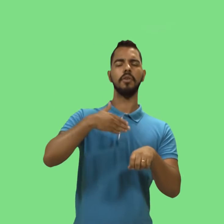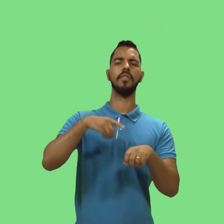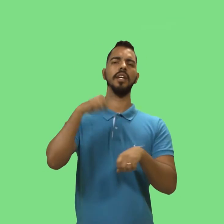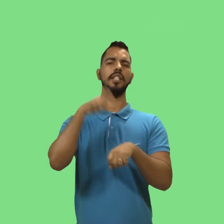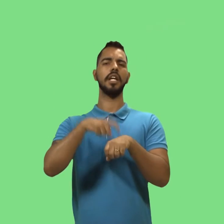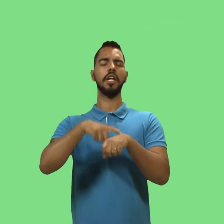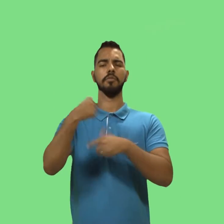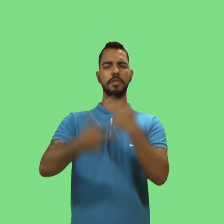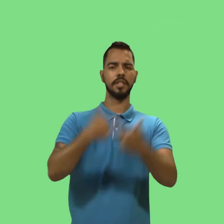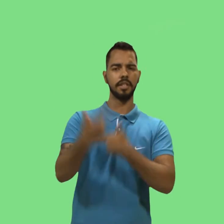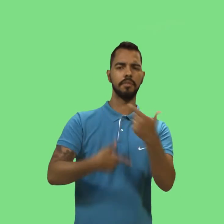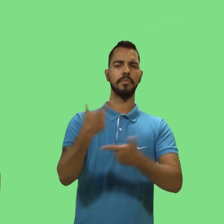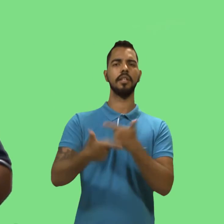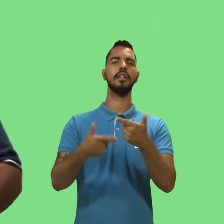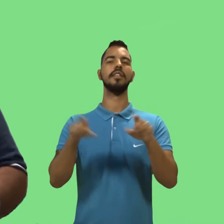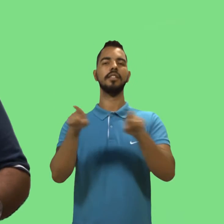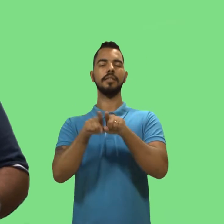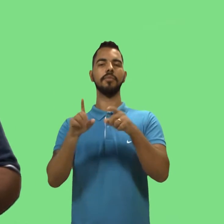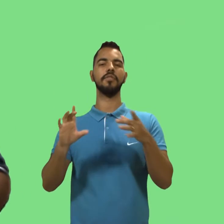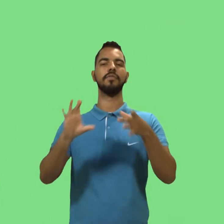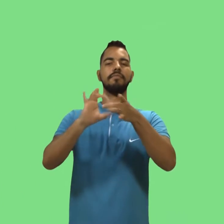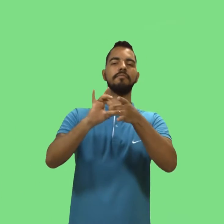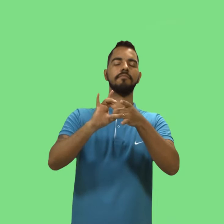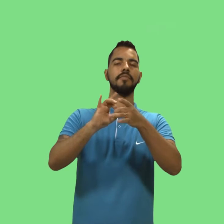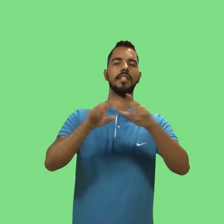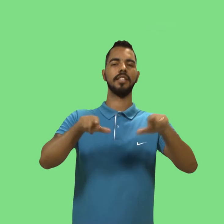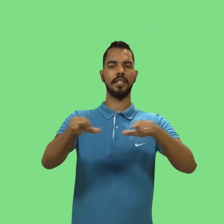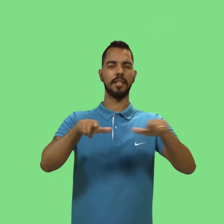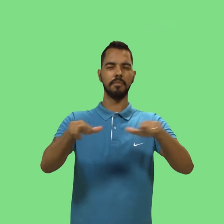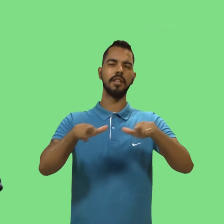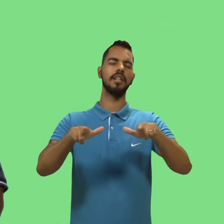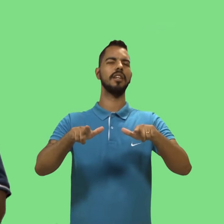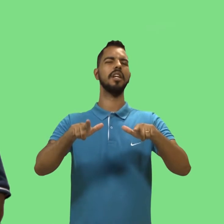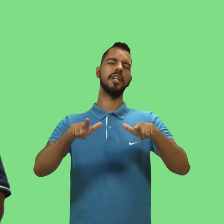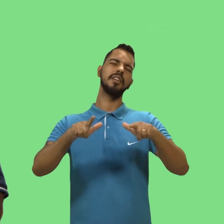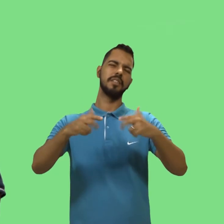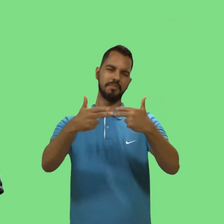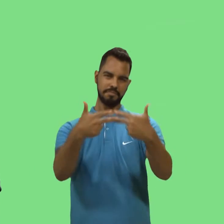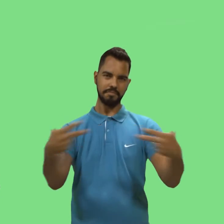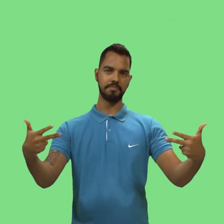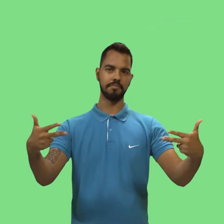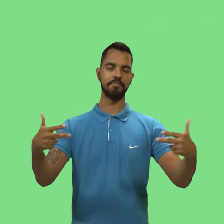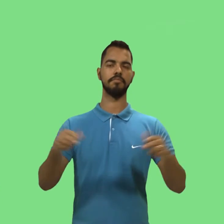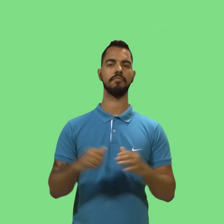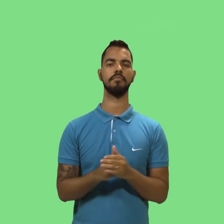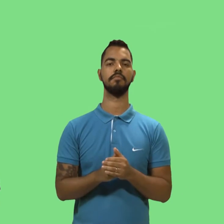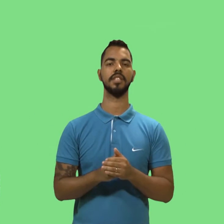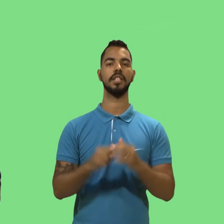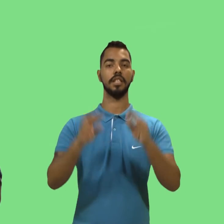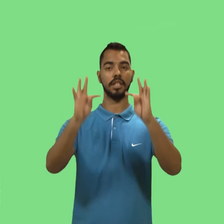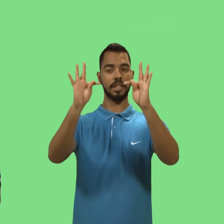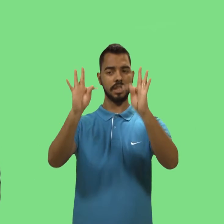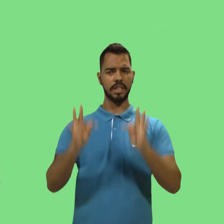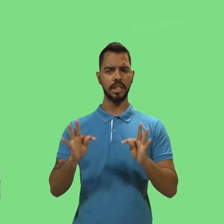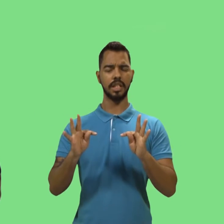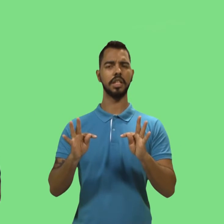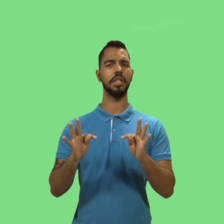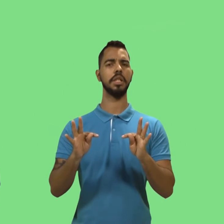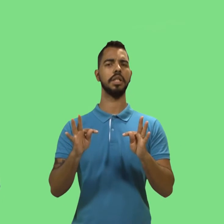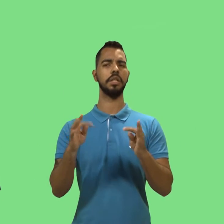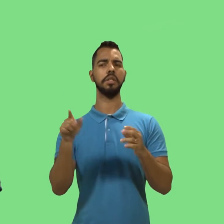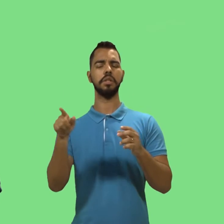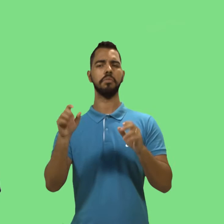vínculo empregatício, entre outras coisas. Mesmo variando o formato do texto, para que o atestado e a declaração cumpram